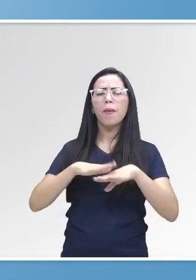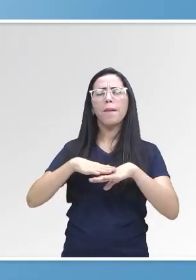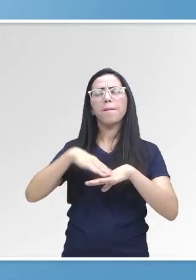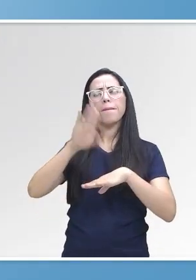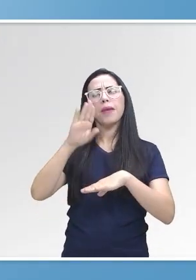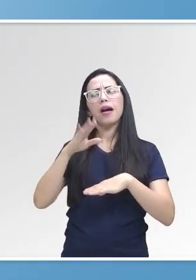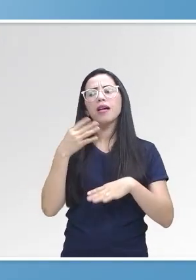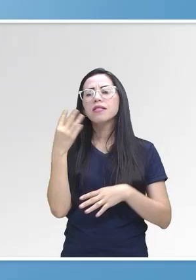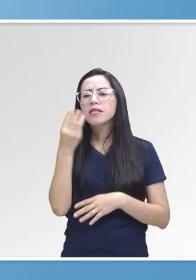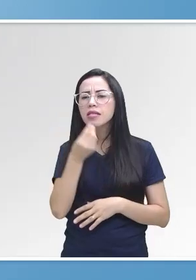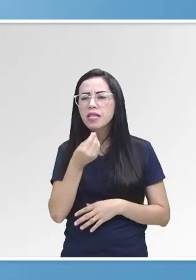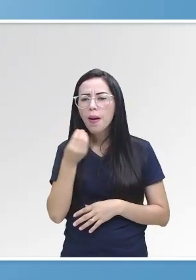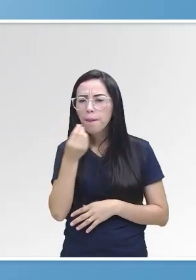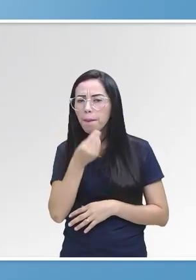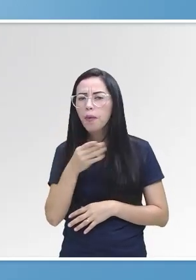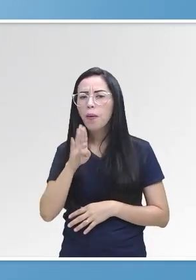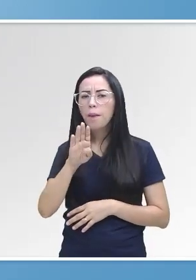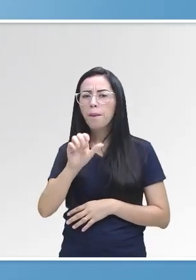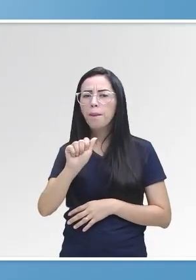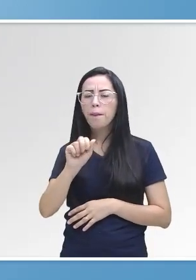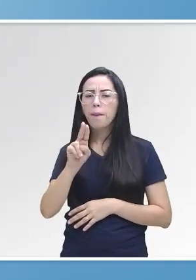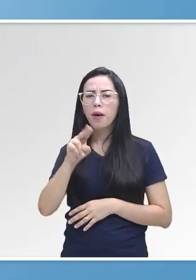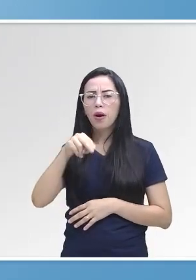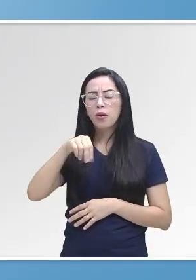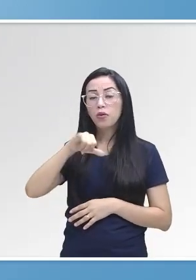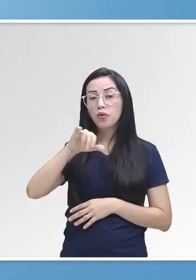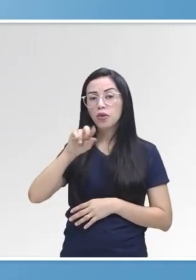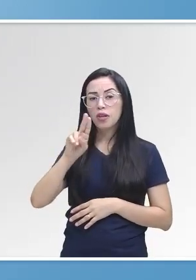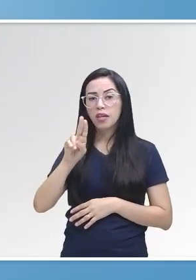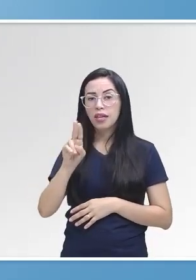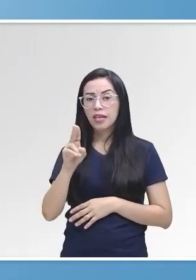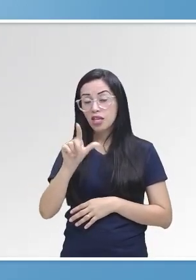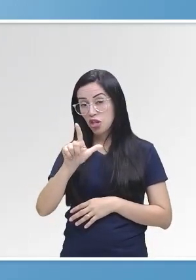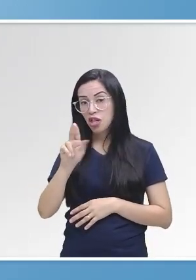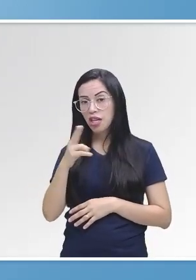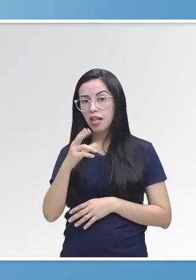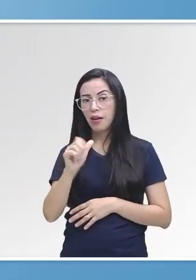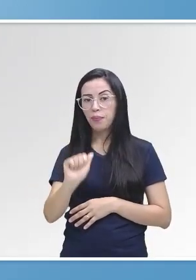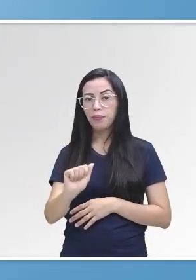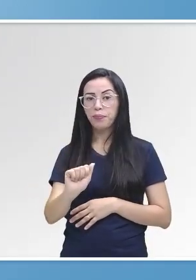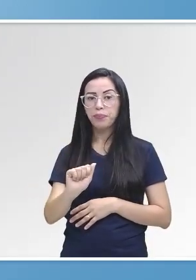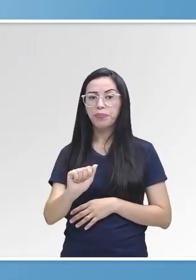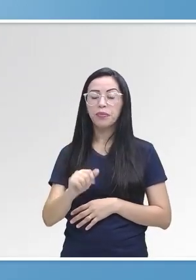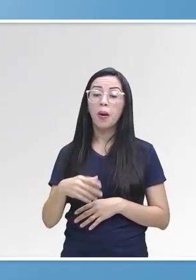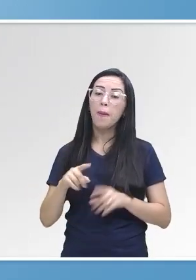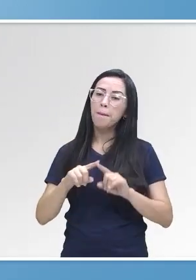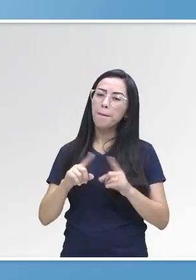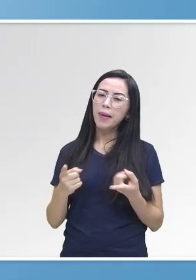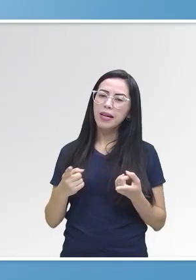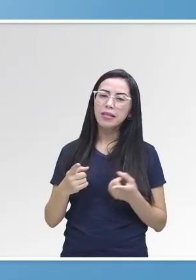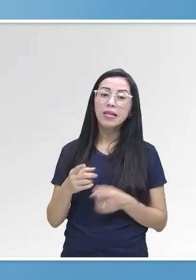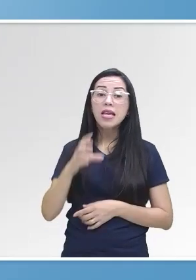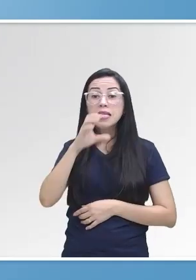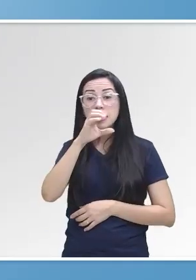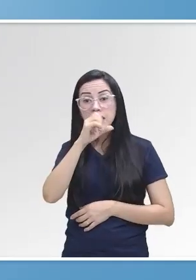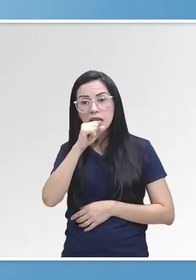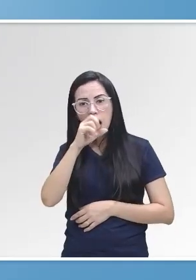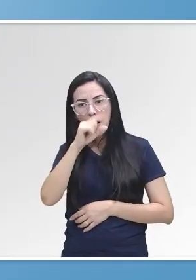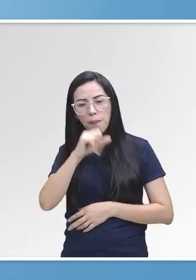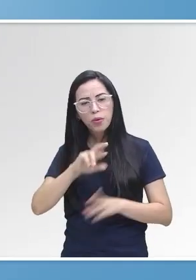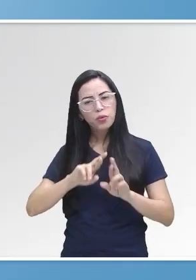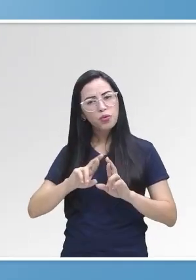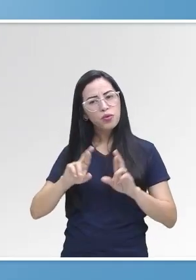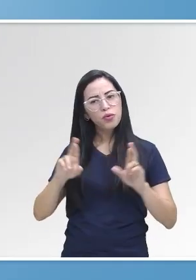sempre onde eu tinha mais quantidade de sorvete menos no sábado que ele